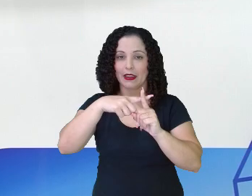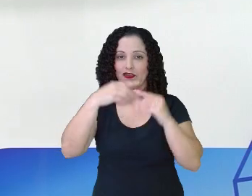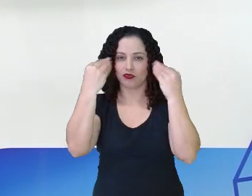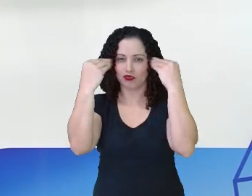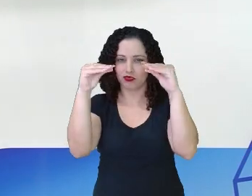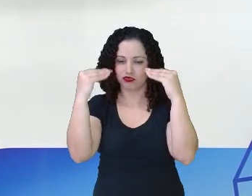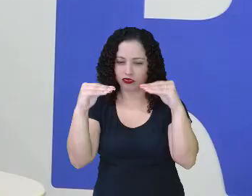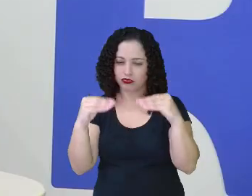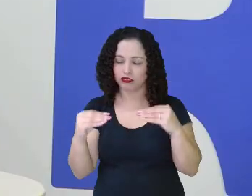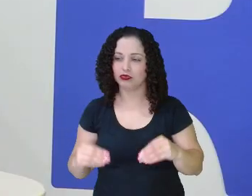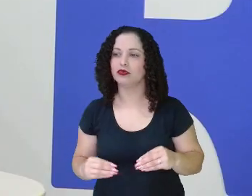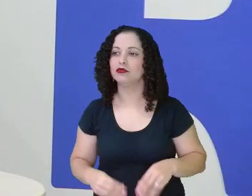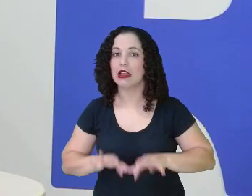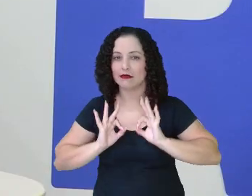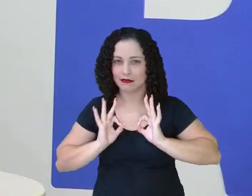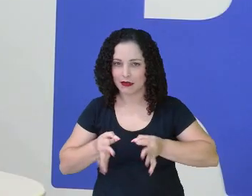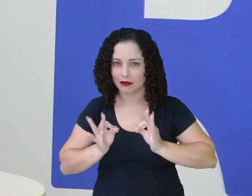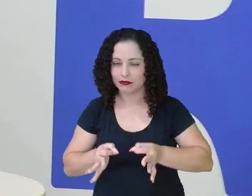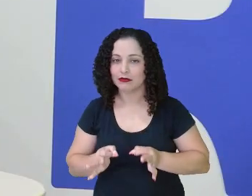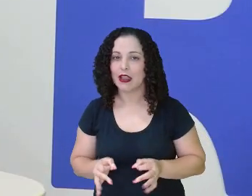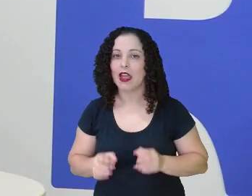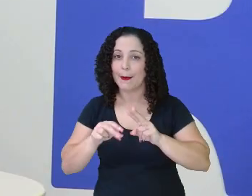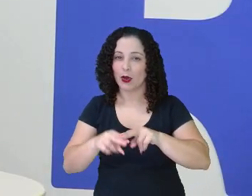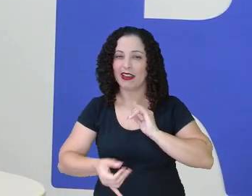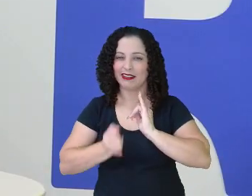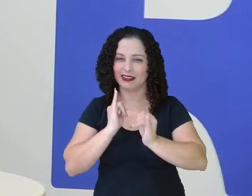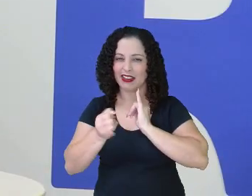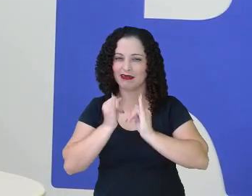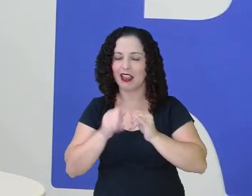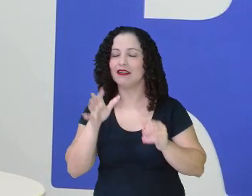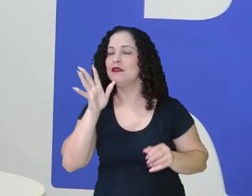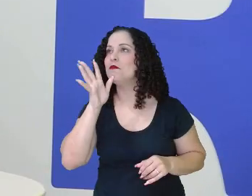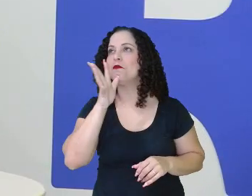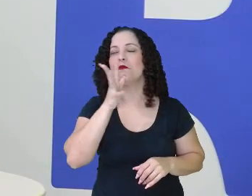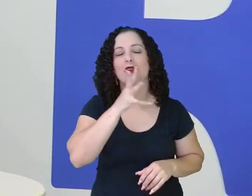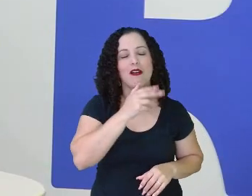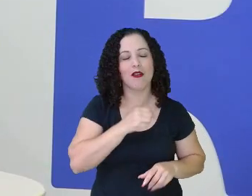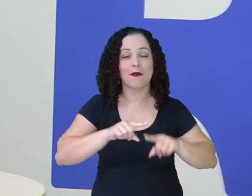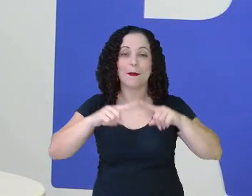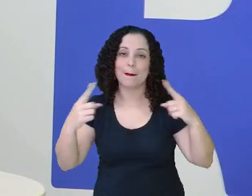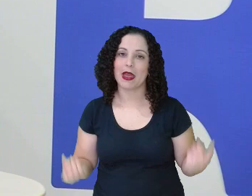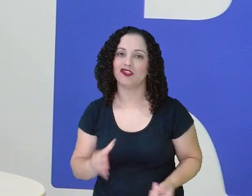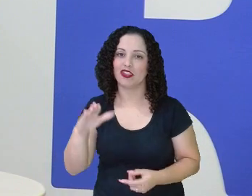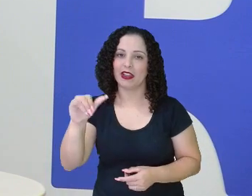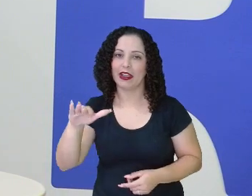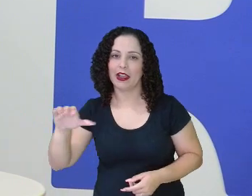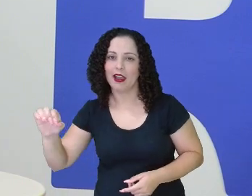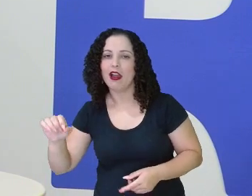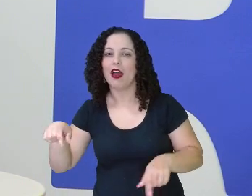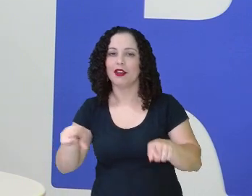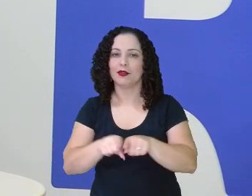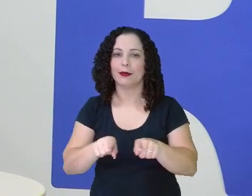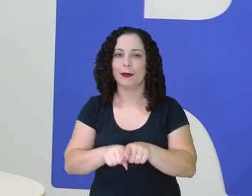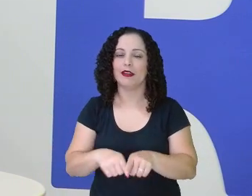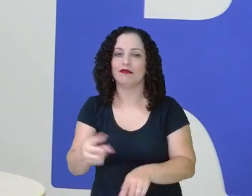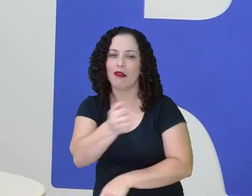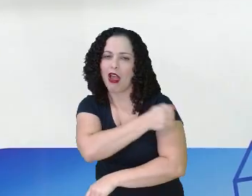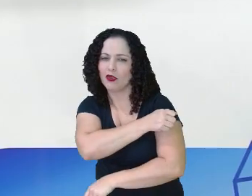alguém acertou? É porque essa internet às vezes não ajuda a gente, né? Mas chegou aqui, Caio, Shirlane, todo mundo aqui,